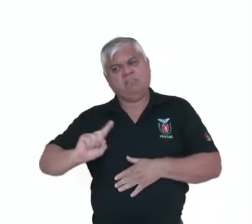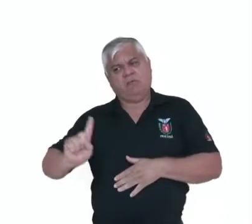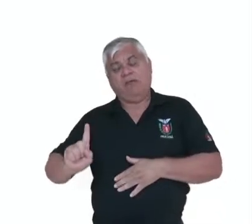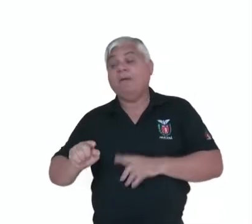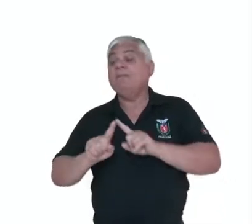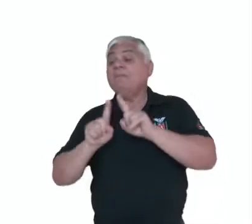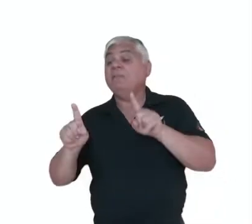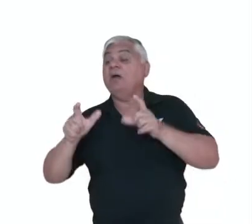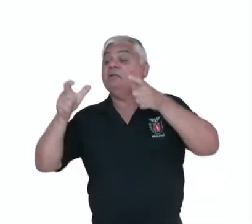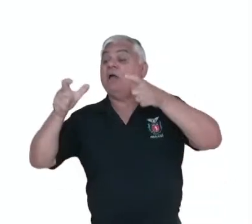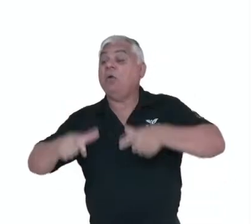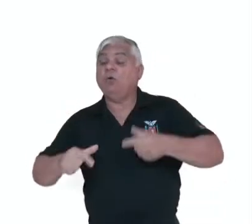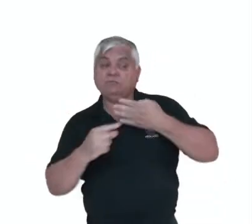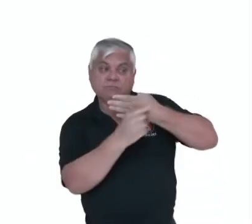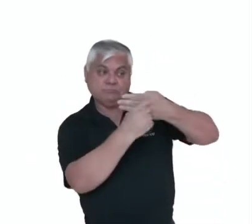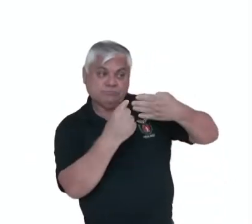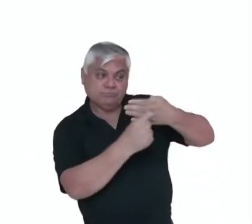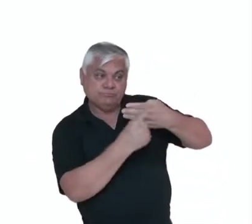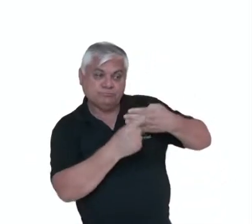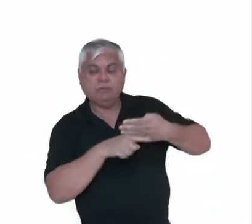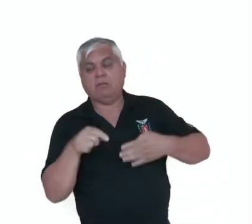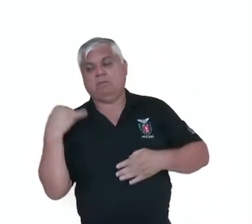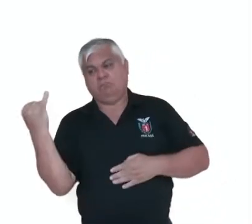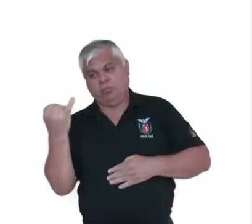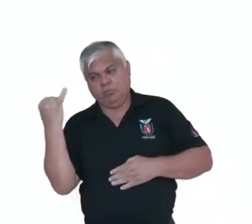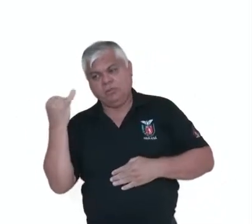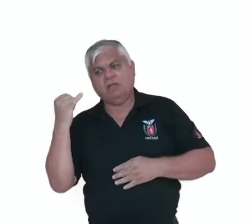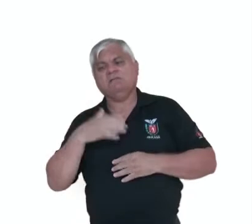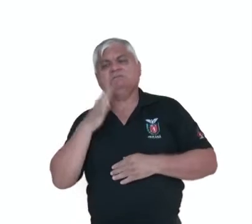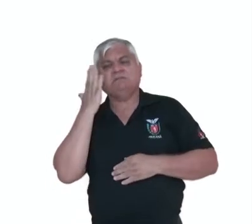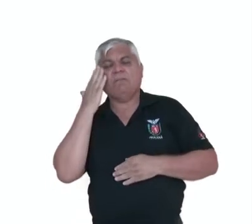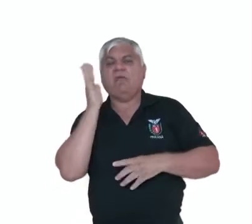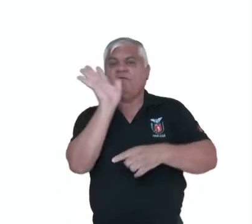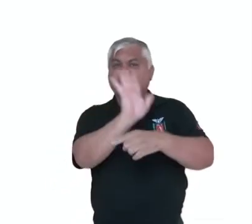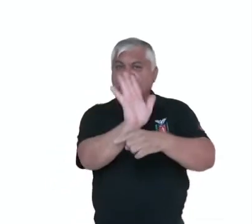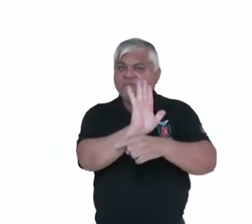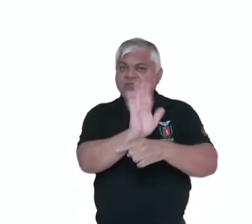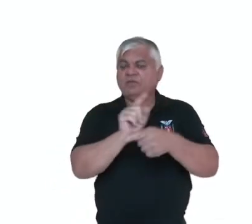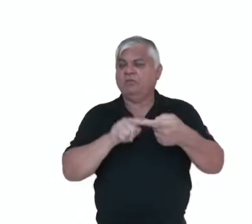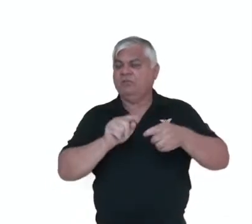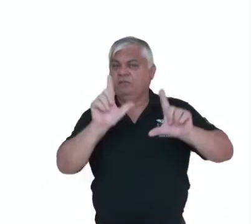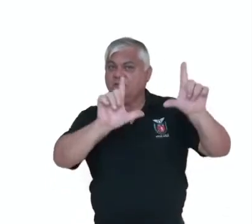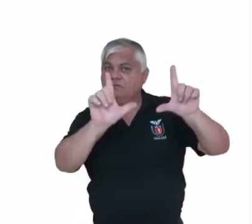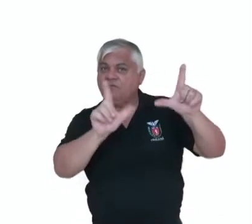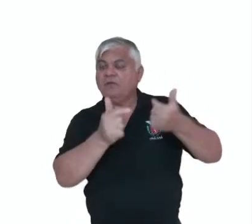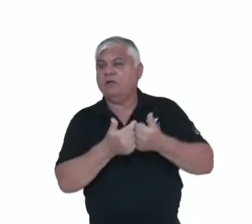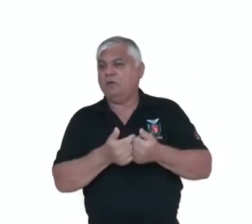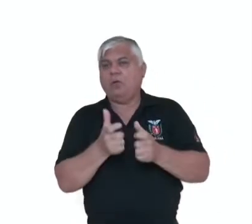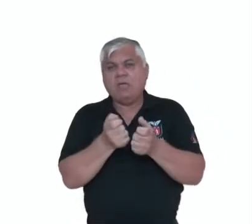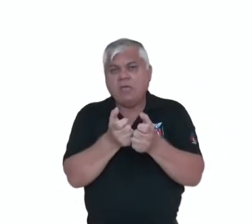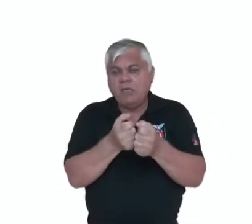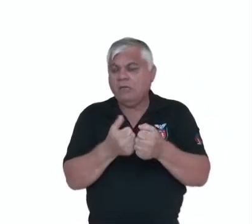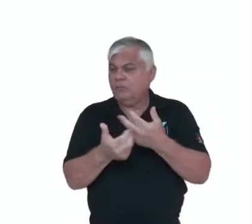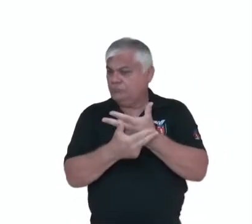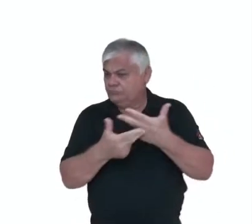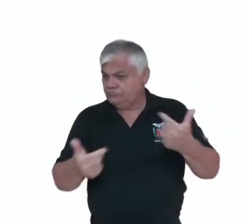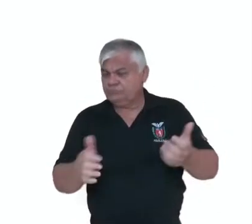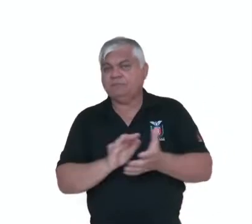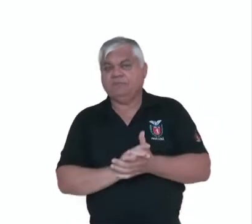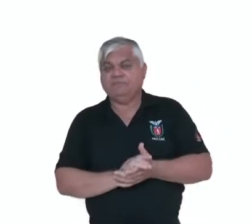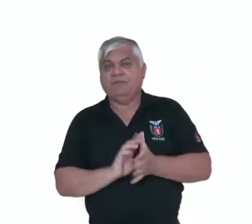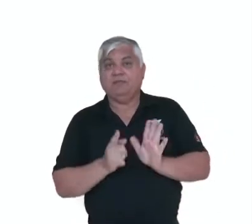conhecer de onde são as referências que vê em filmes, livros e games. Temos, então, uma sessão de apresentação